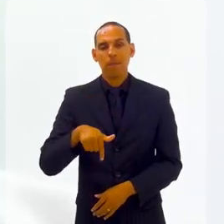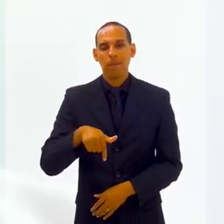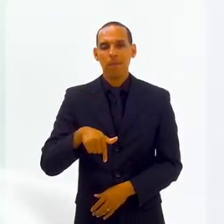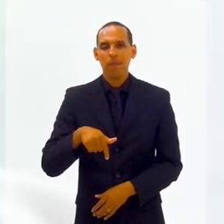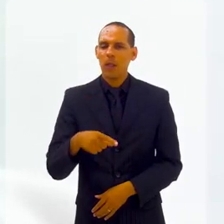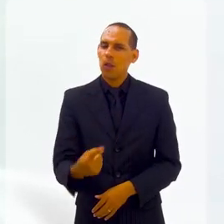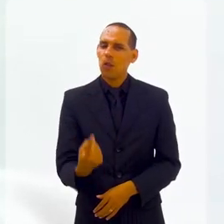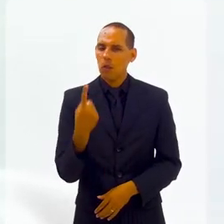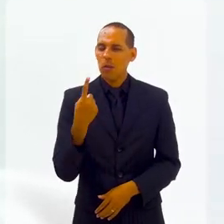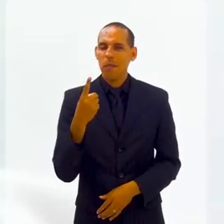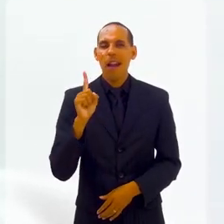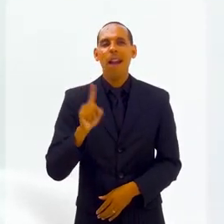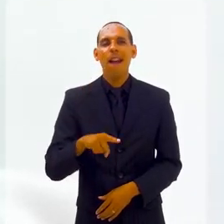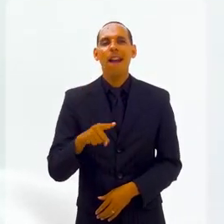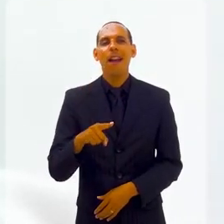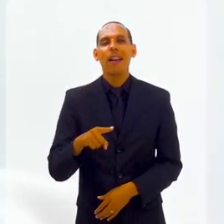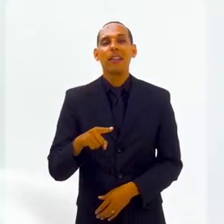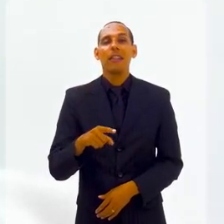exemplo é